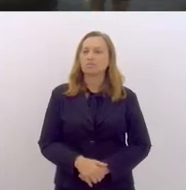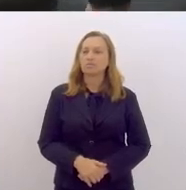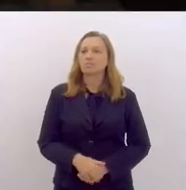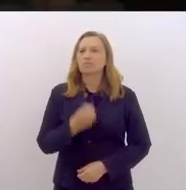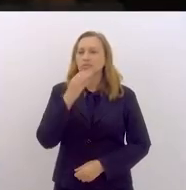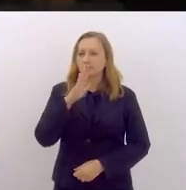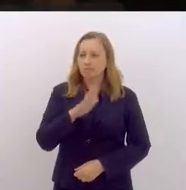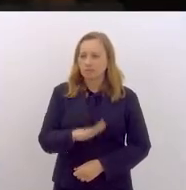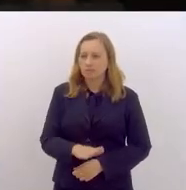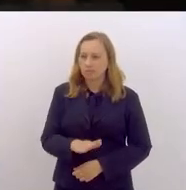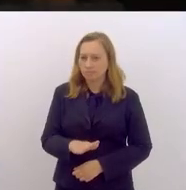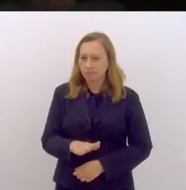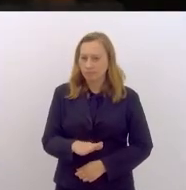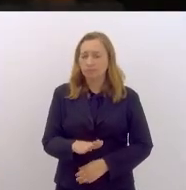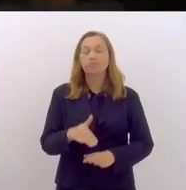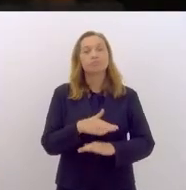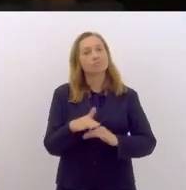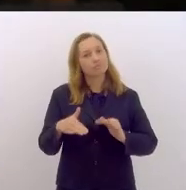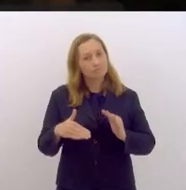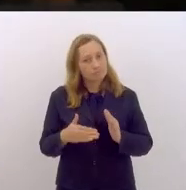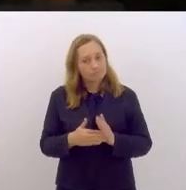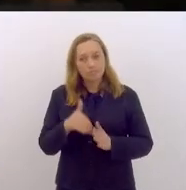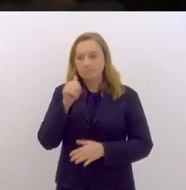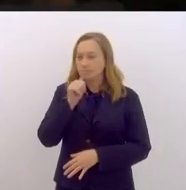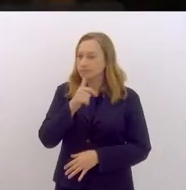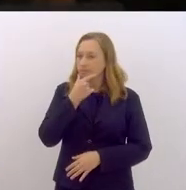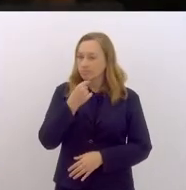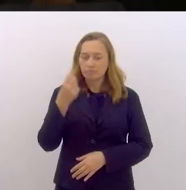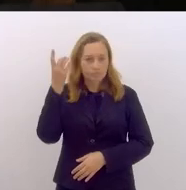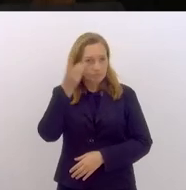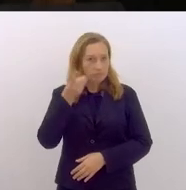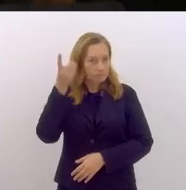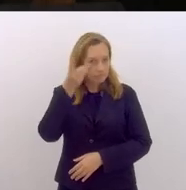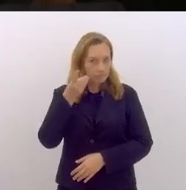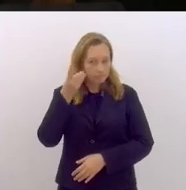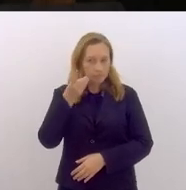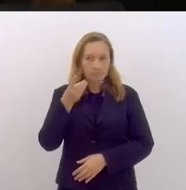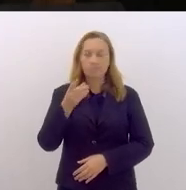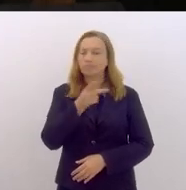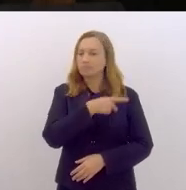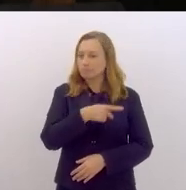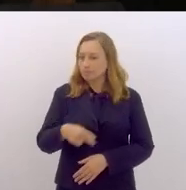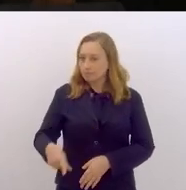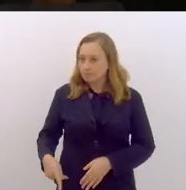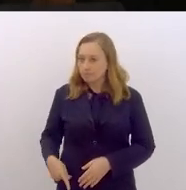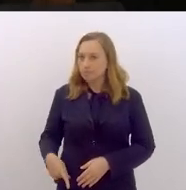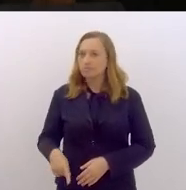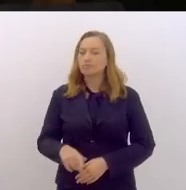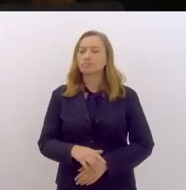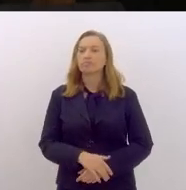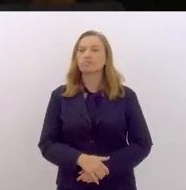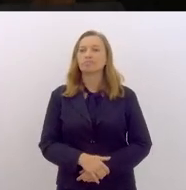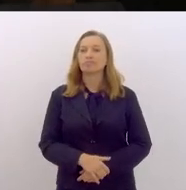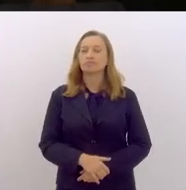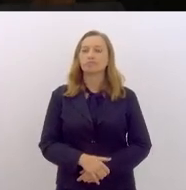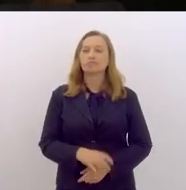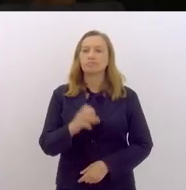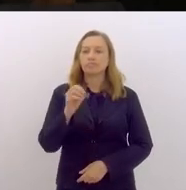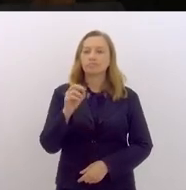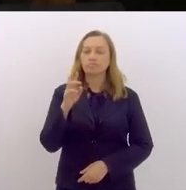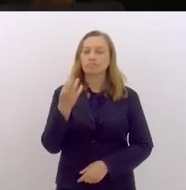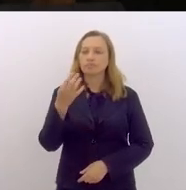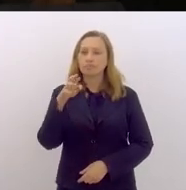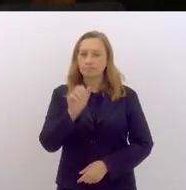Boa tarde a todas e todos, deputadas, deputados, presidente orgânico André